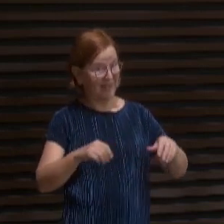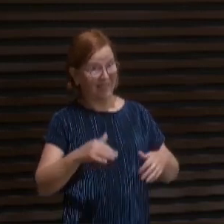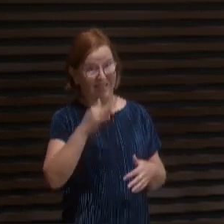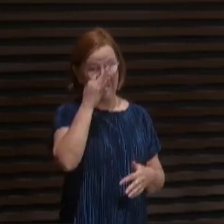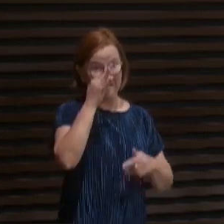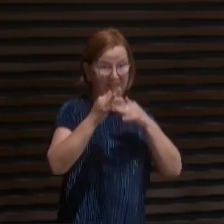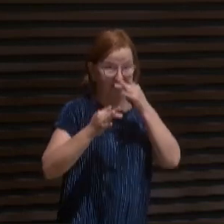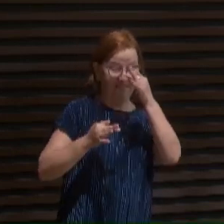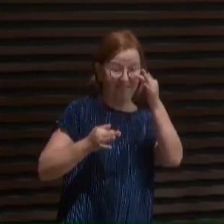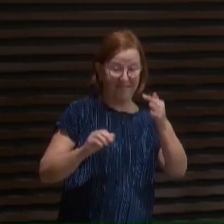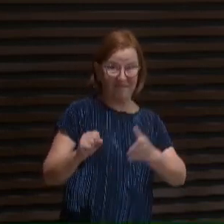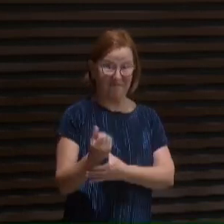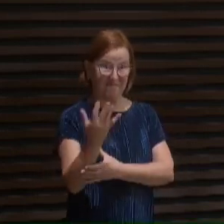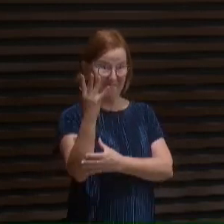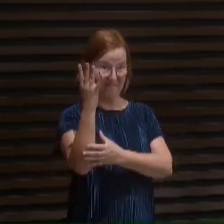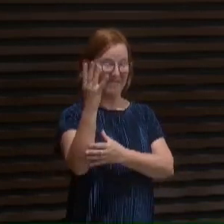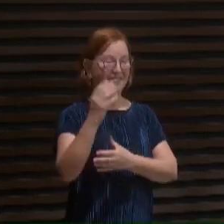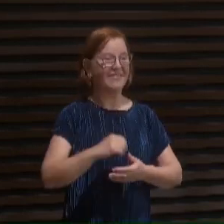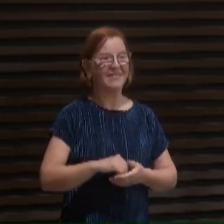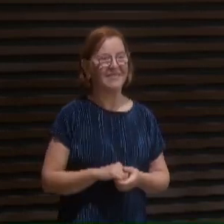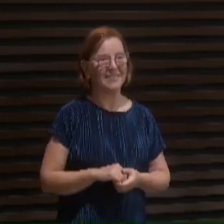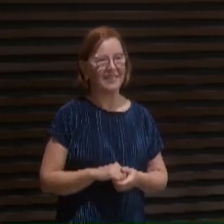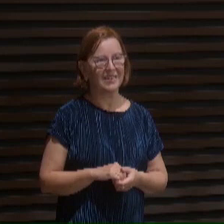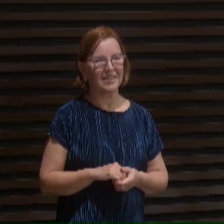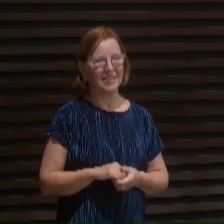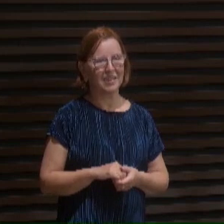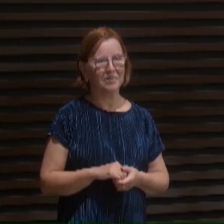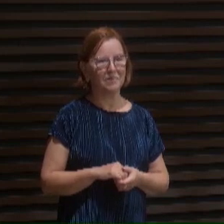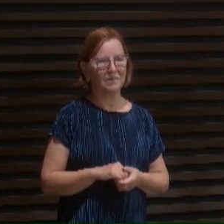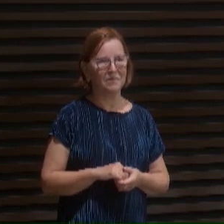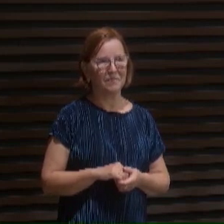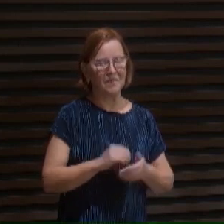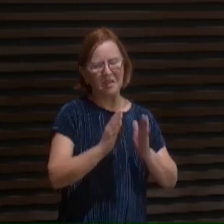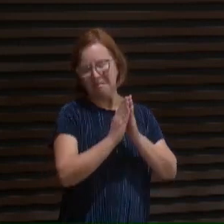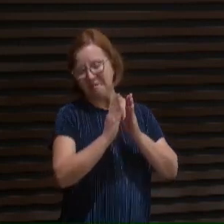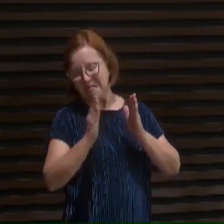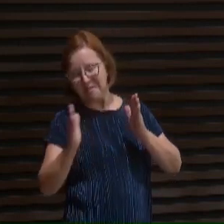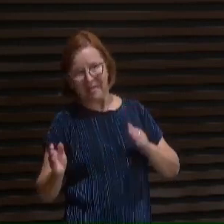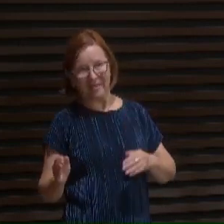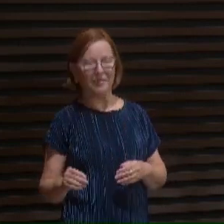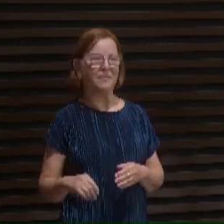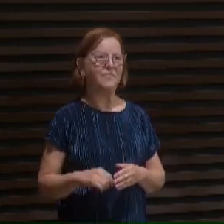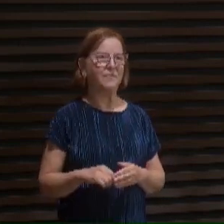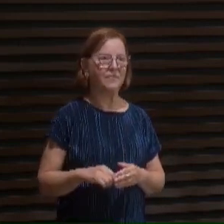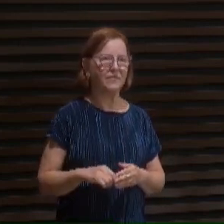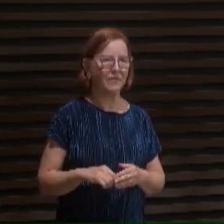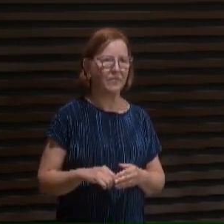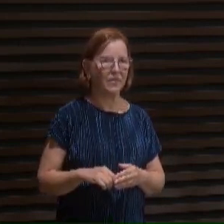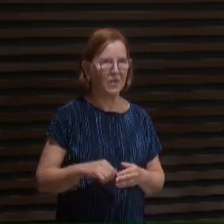flores, plantas. O tempo passou e a jovem, com